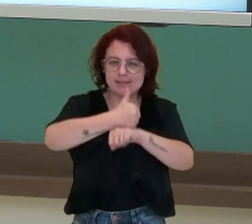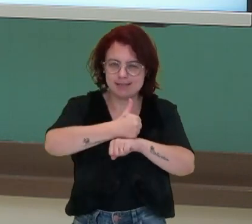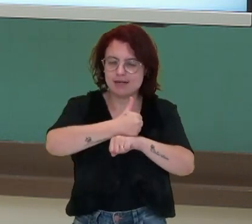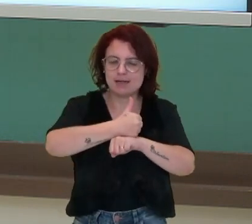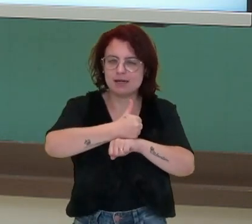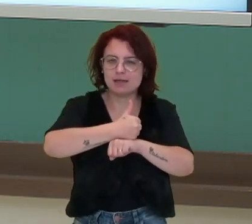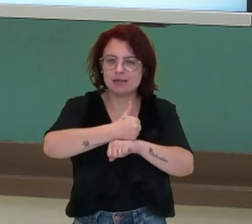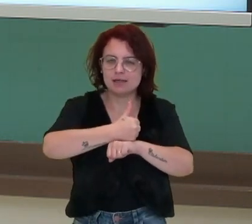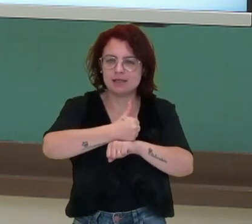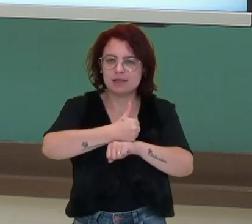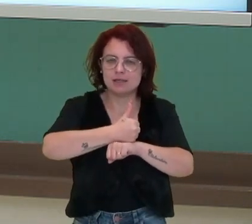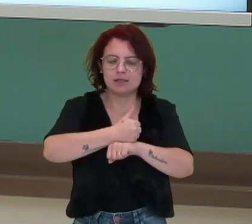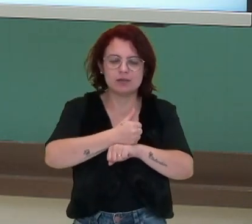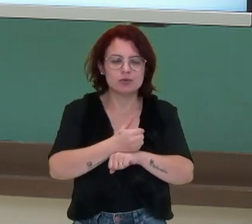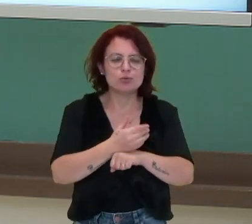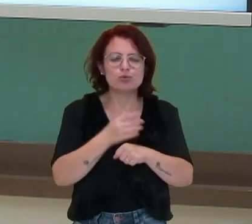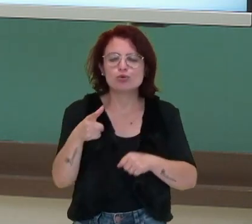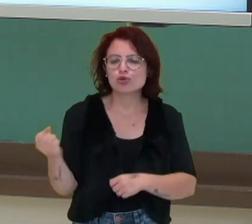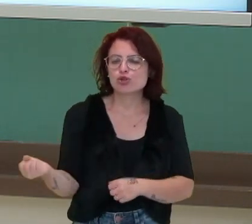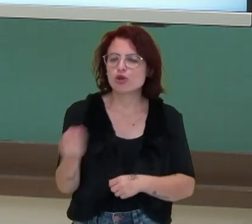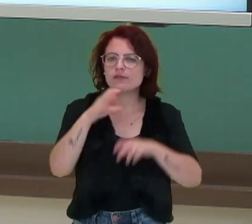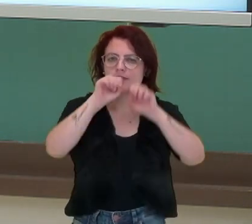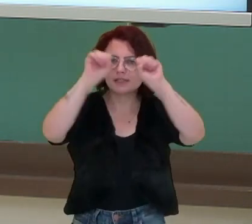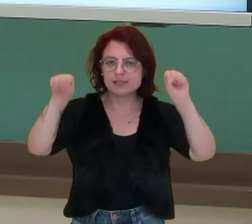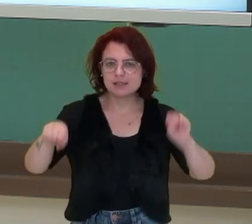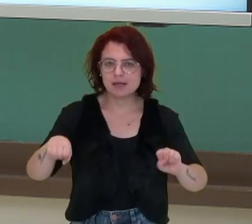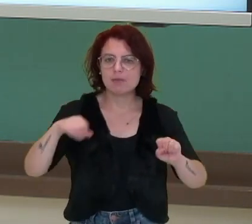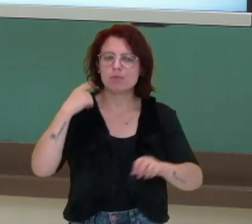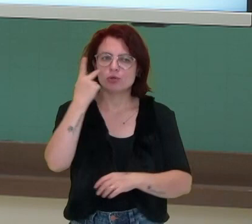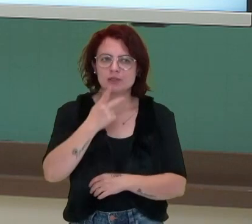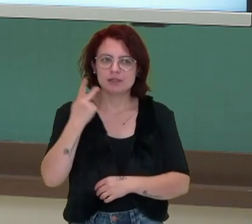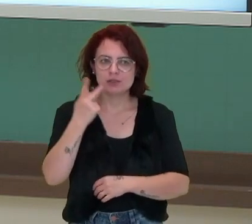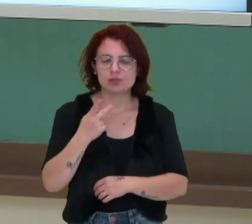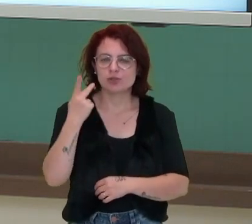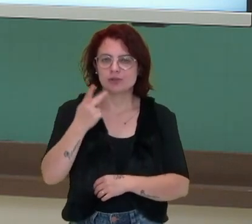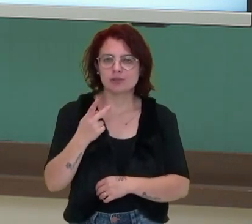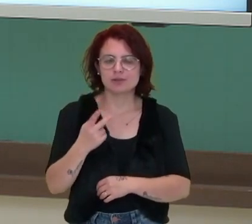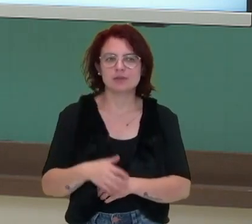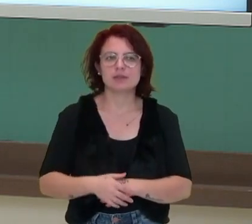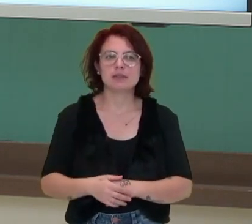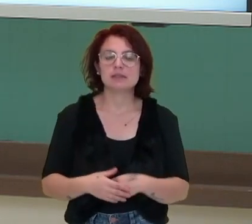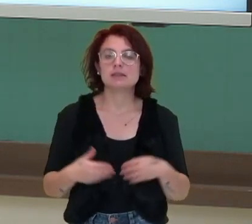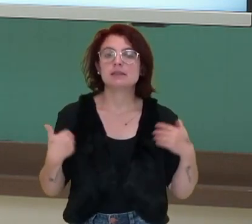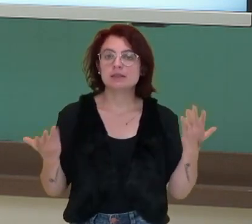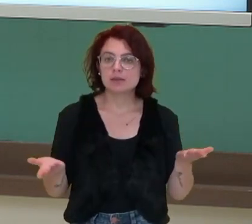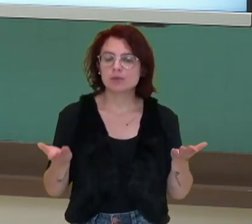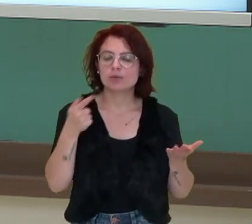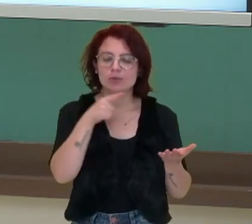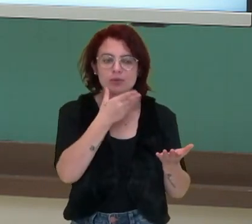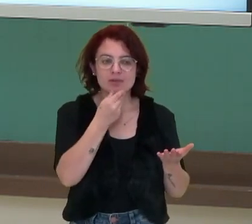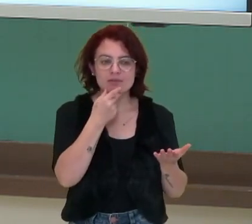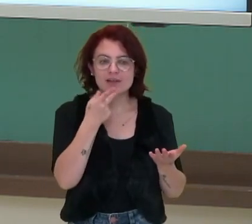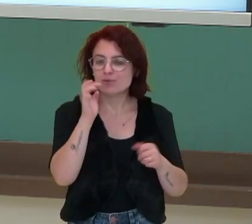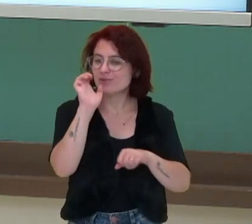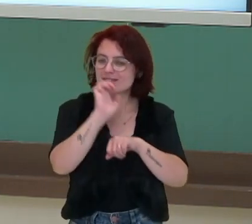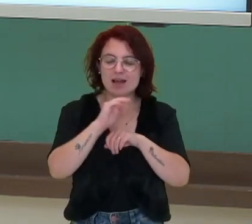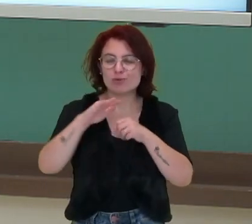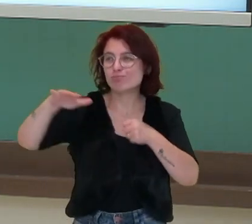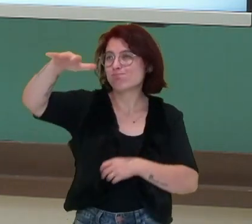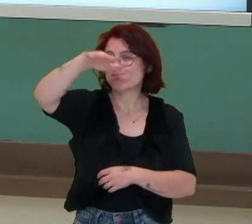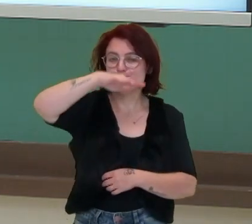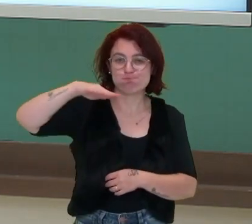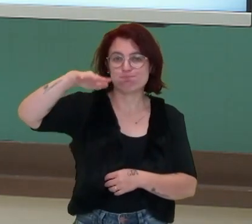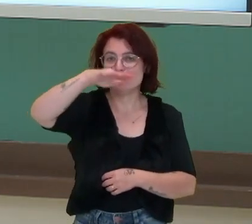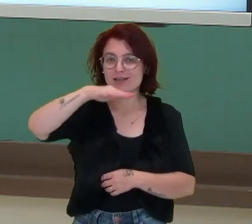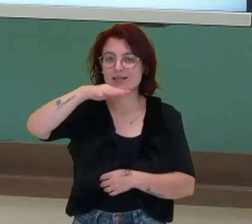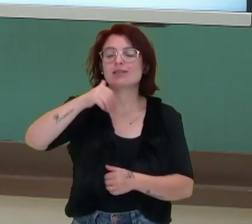desse novo sistema político, que era exatamente ele mesmo. Ele estava se espelhando. Então ele falava que tinha que ter o Estado acima de tudo. Então quer dizer que a